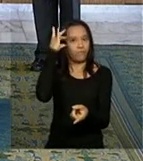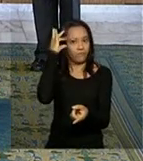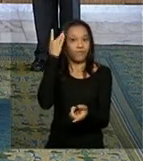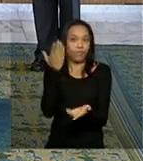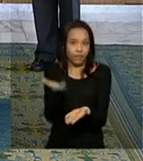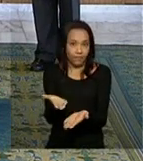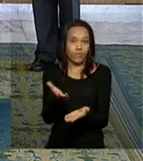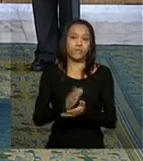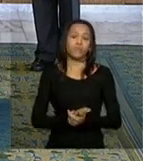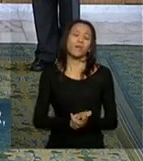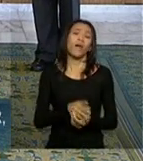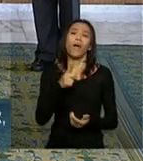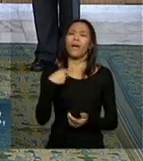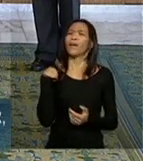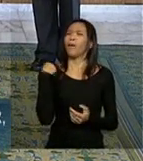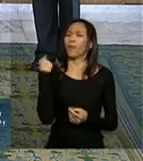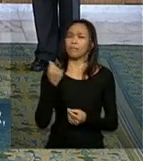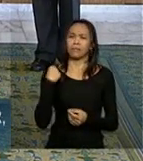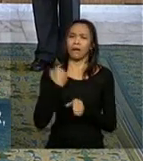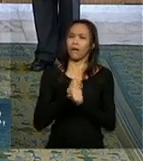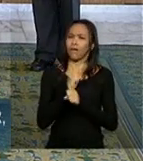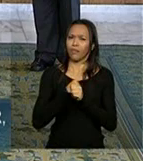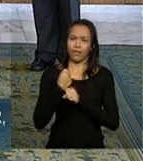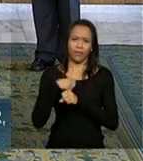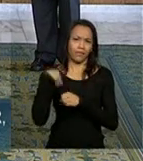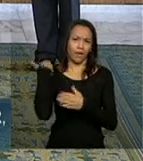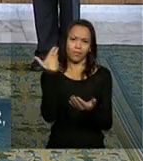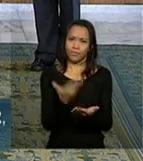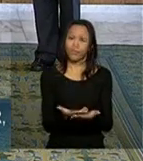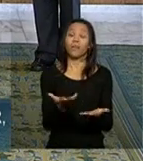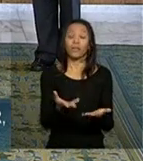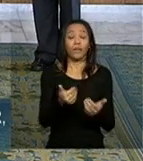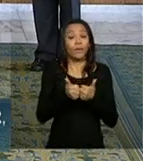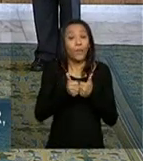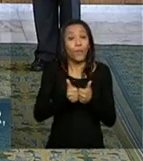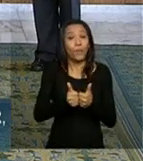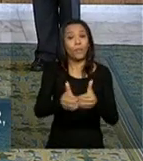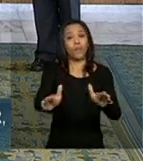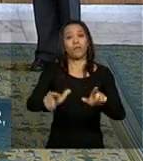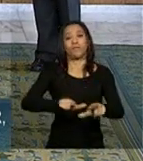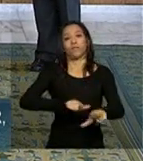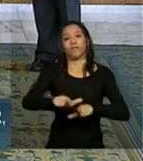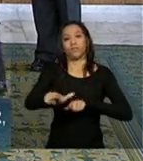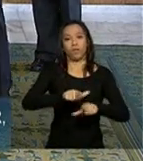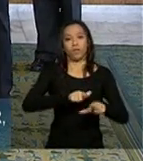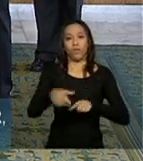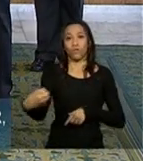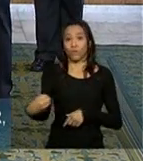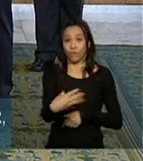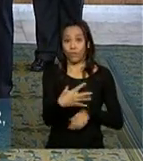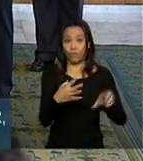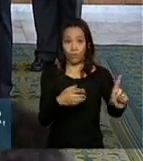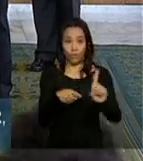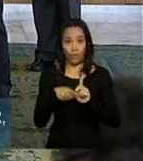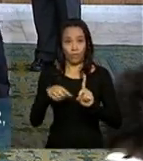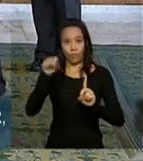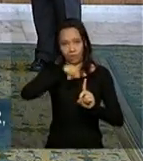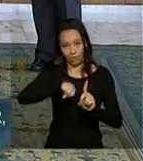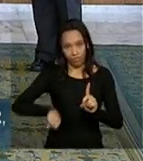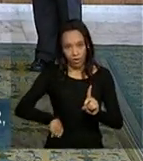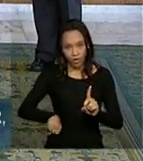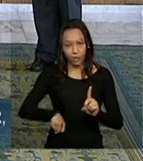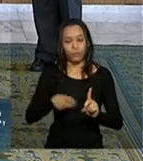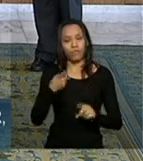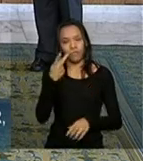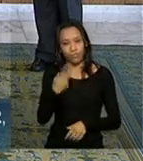é uma cerimônia tradicional que marca, então, o começo oficial do serviço do novo embaixador no